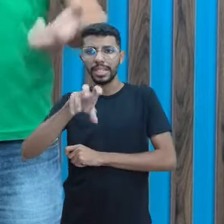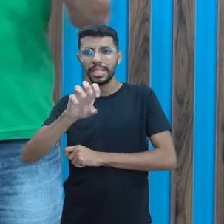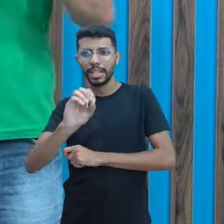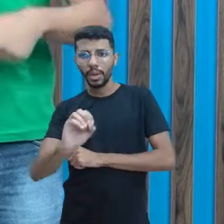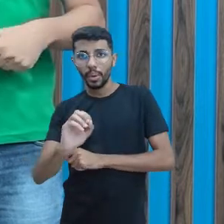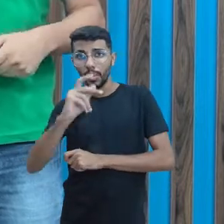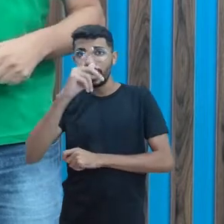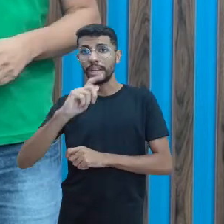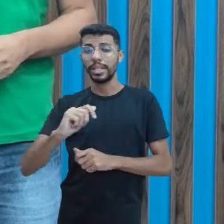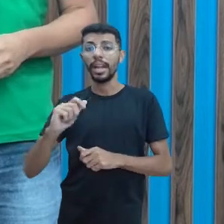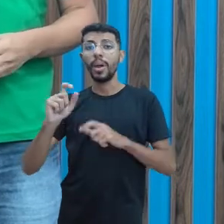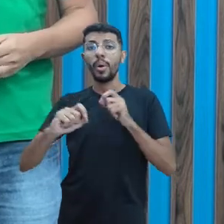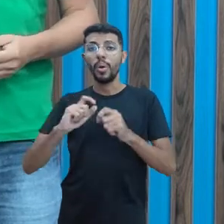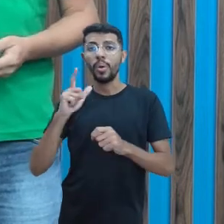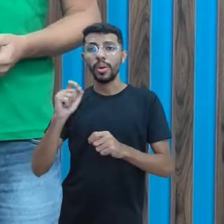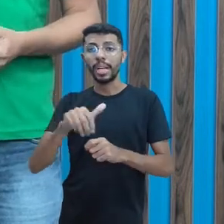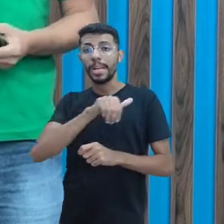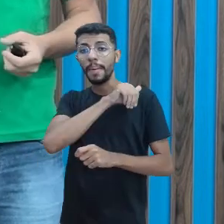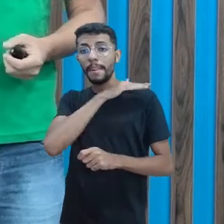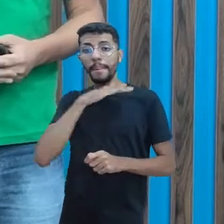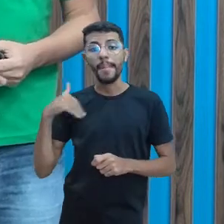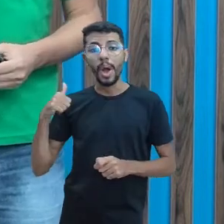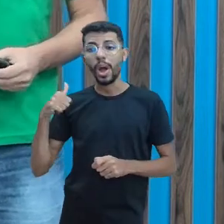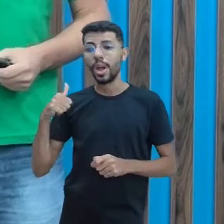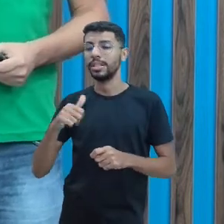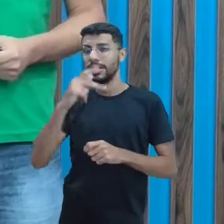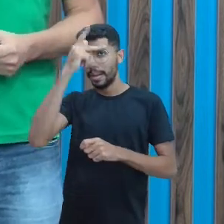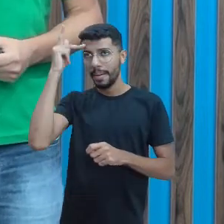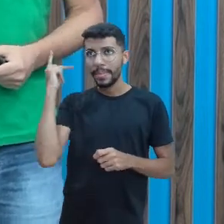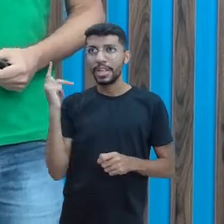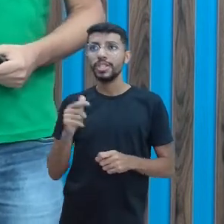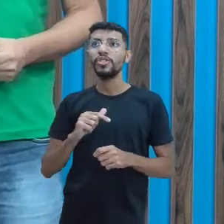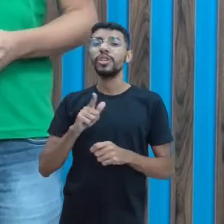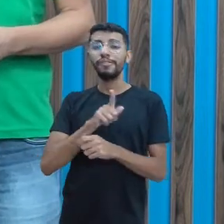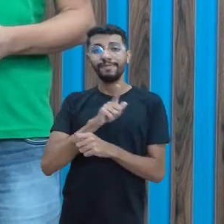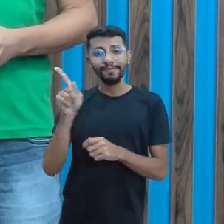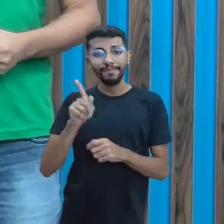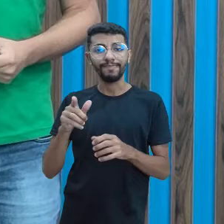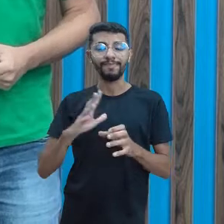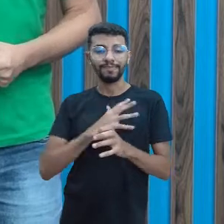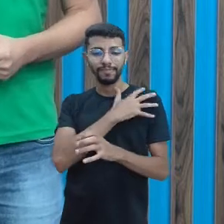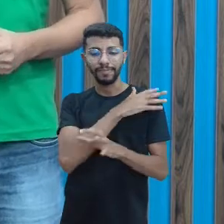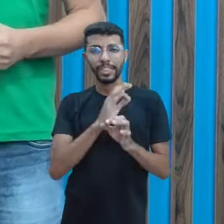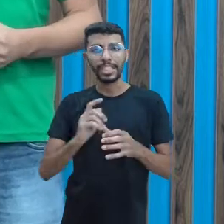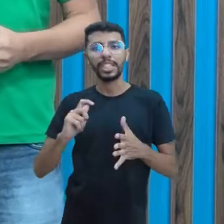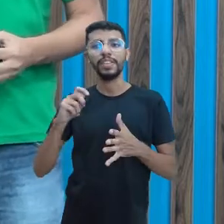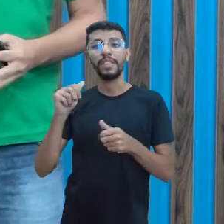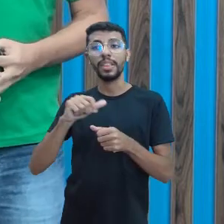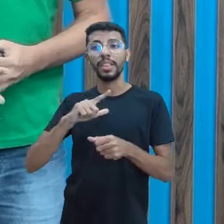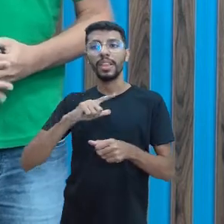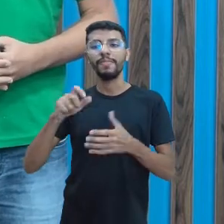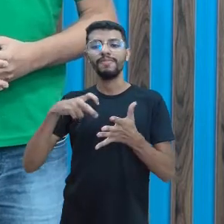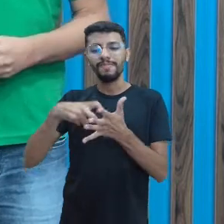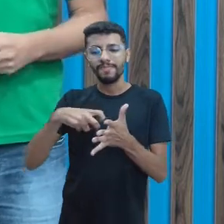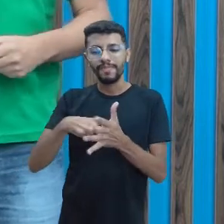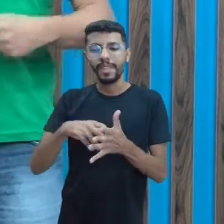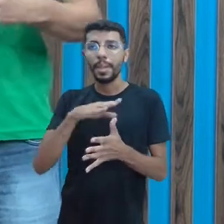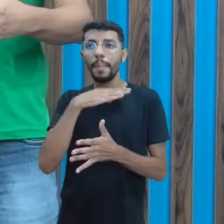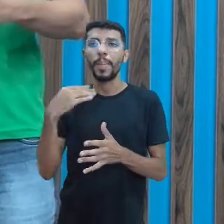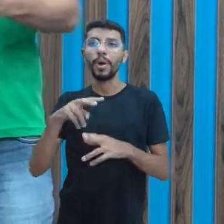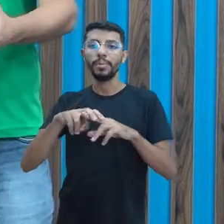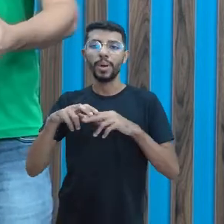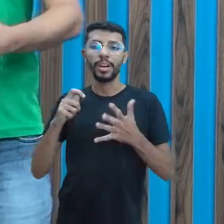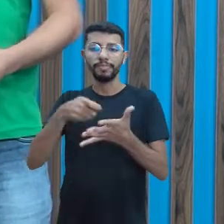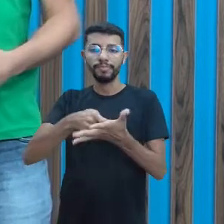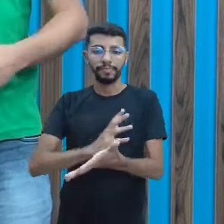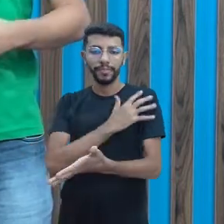pessoas que estavam sob a tutela do Estado, né, do Exército, enfim, que foram presas, que foram torturadas e que foram mortas pela ditadura, embora